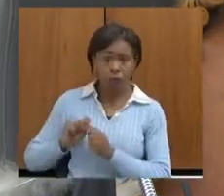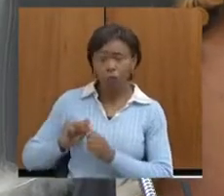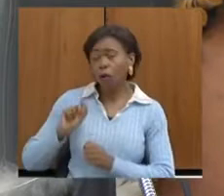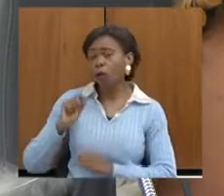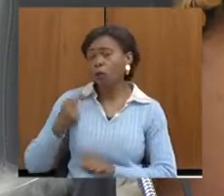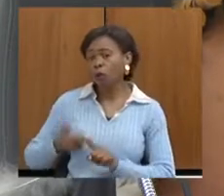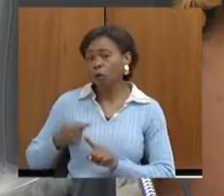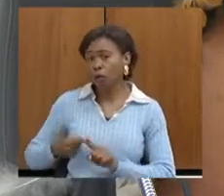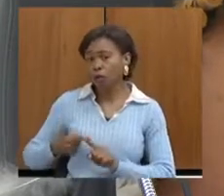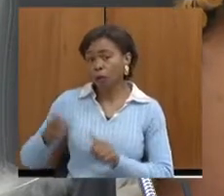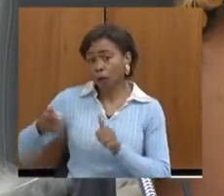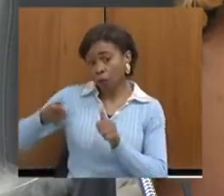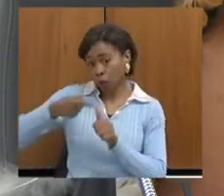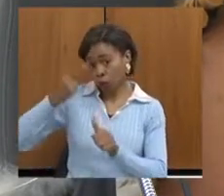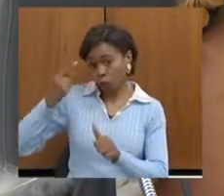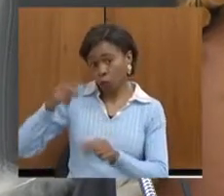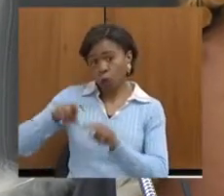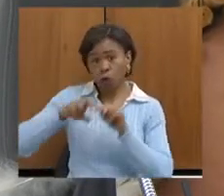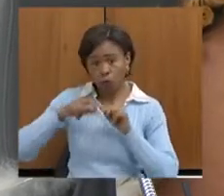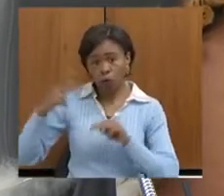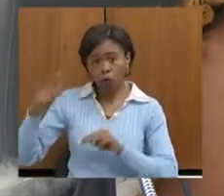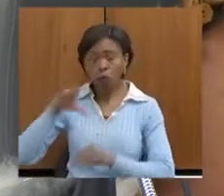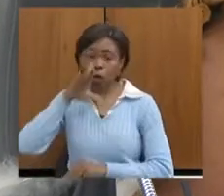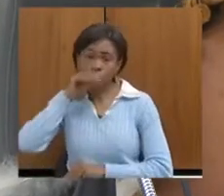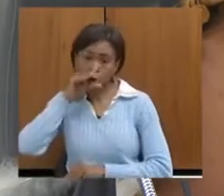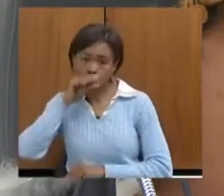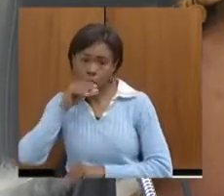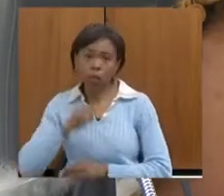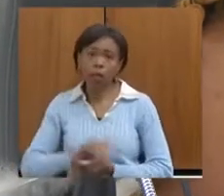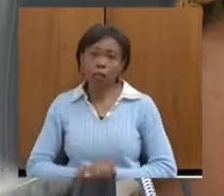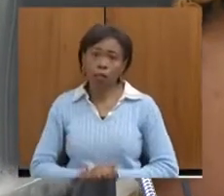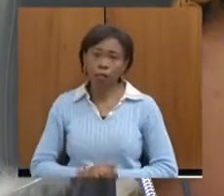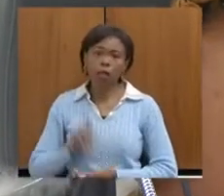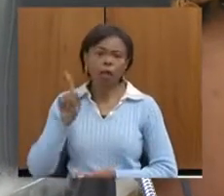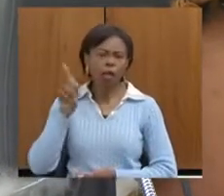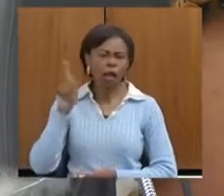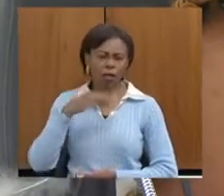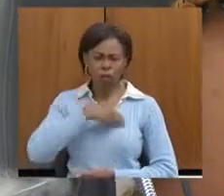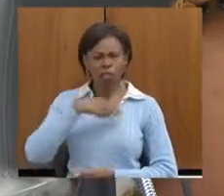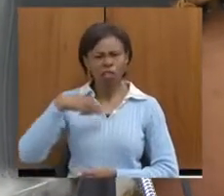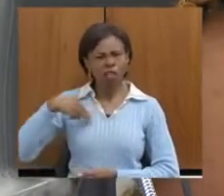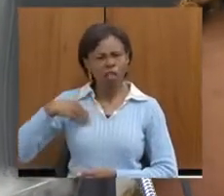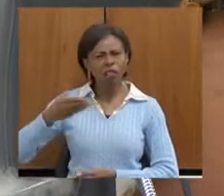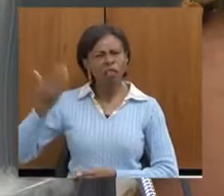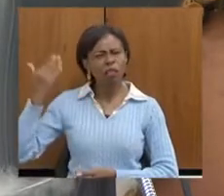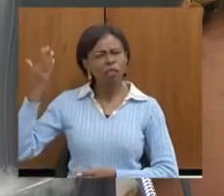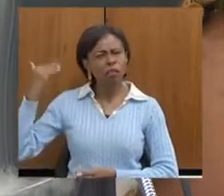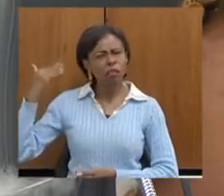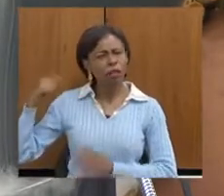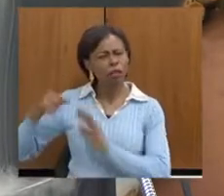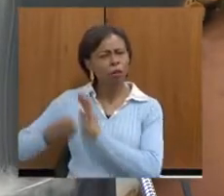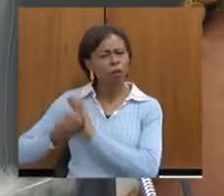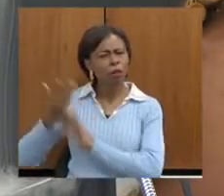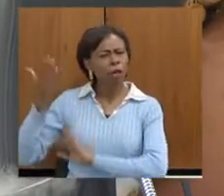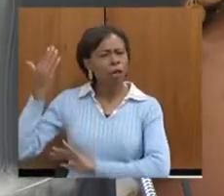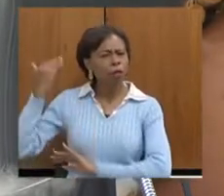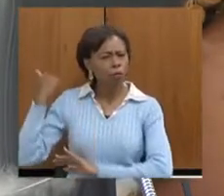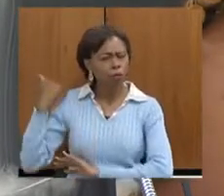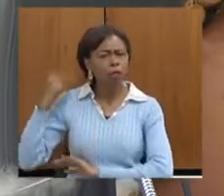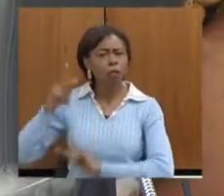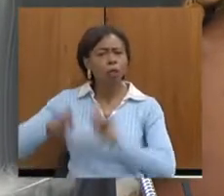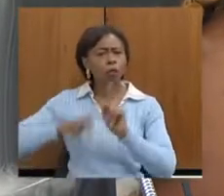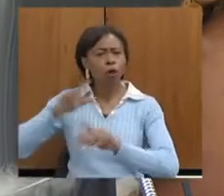funcionários estão aqui os que estavam aqui né Mônica e outros vai Mariana bem nos primeiros dias o Batalhão de funcionários